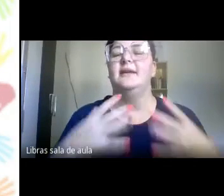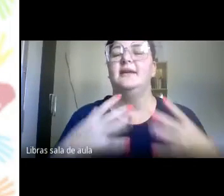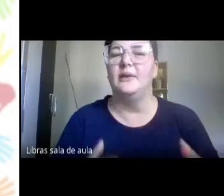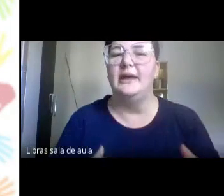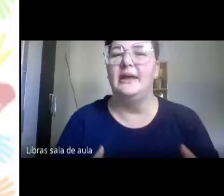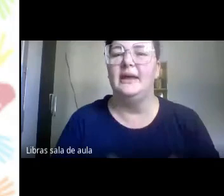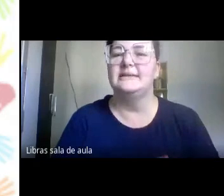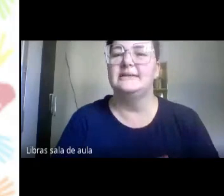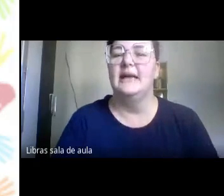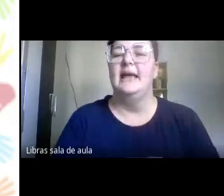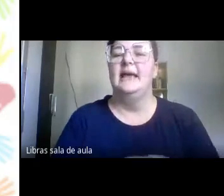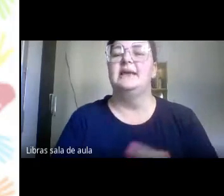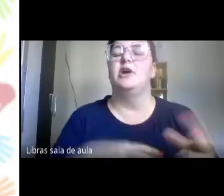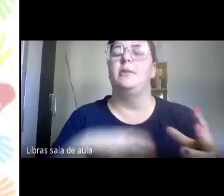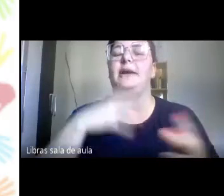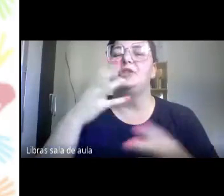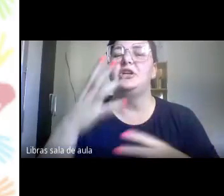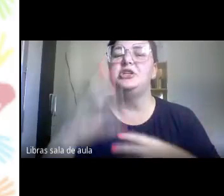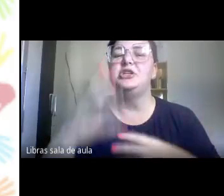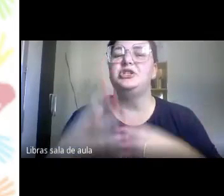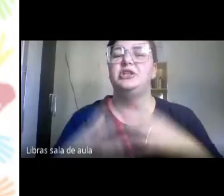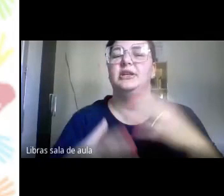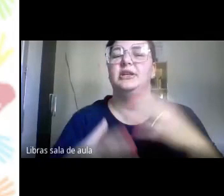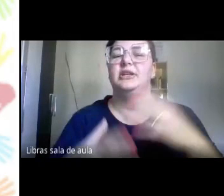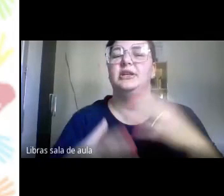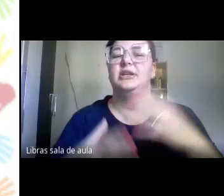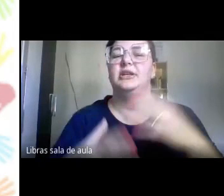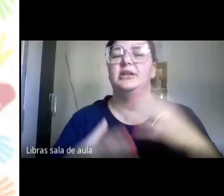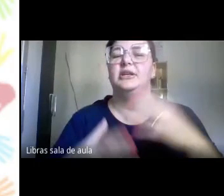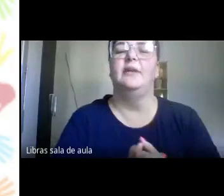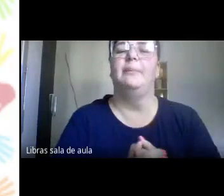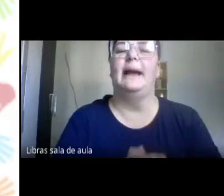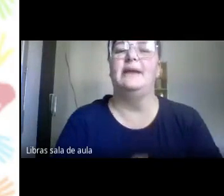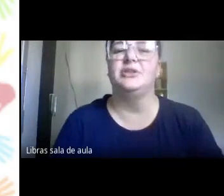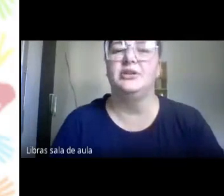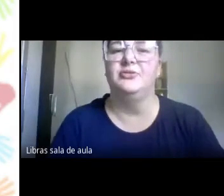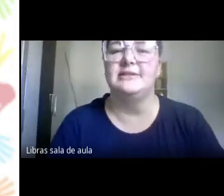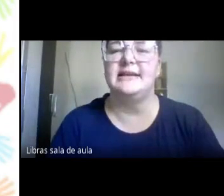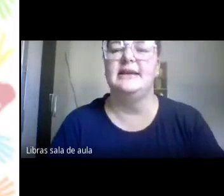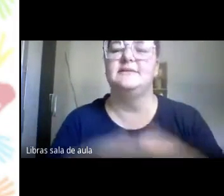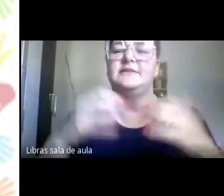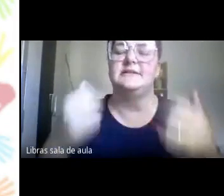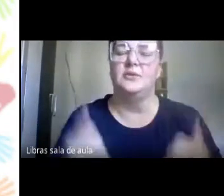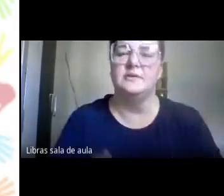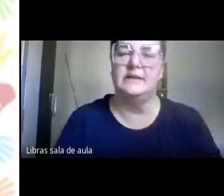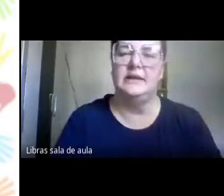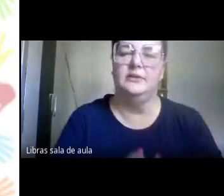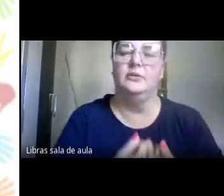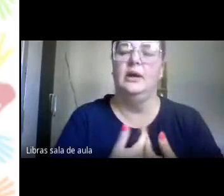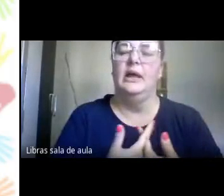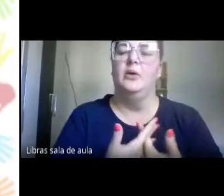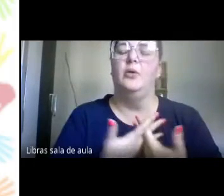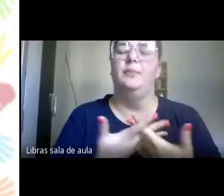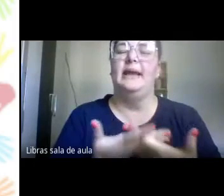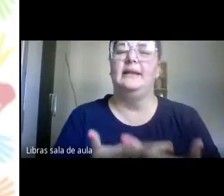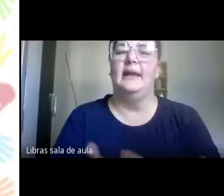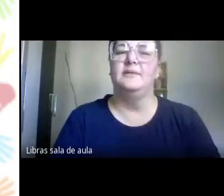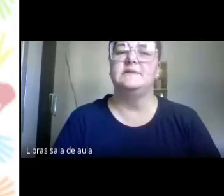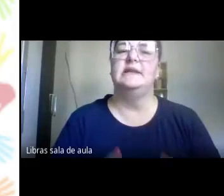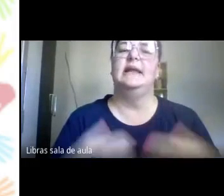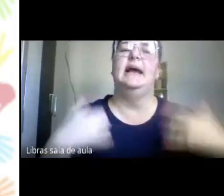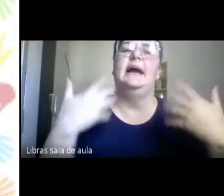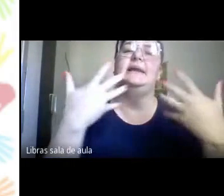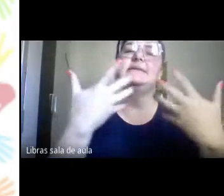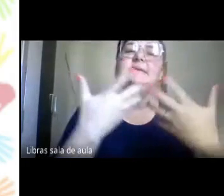Fiquem tranquilas. É só para a gente ter uma noção de como que está indo a prática de vocês, se vocês estão conseguindo compreender